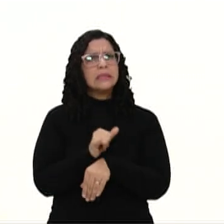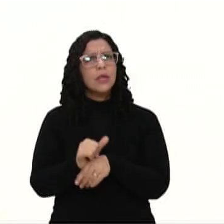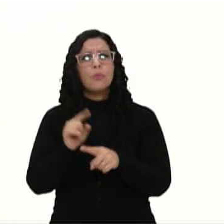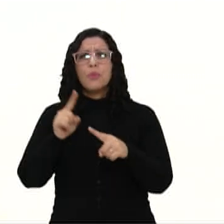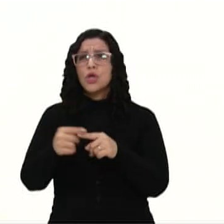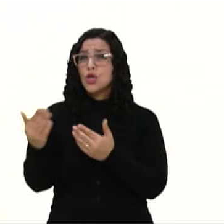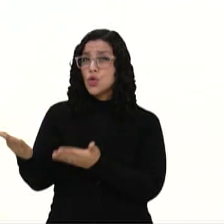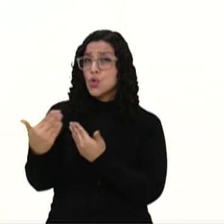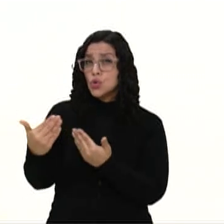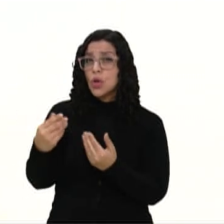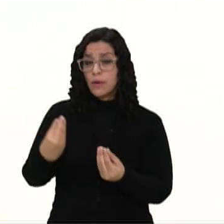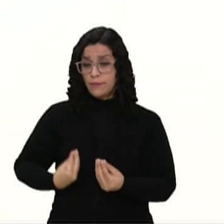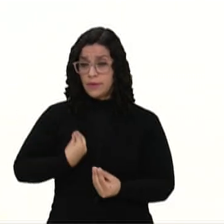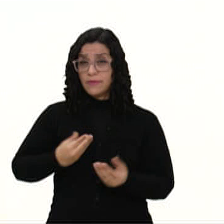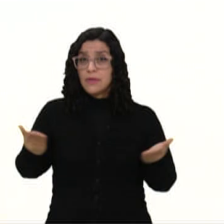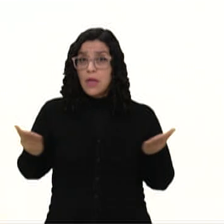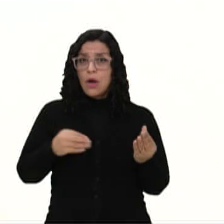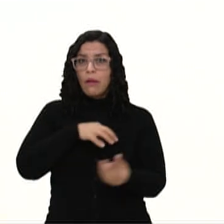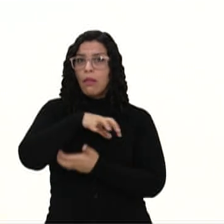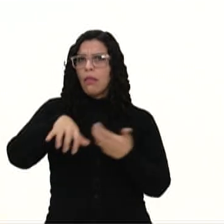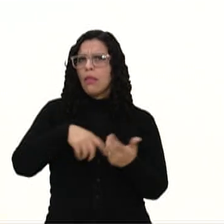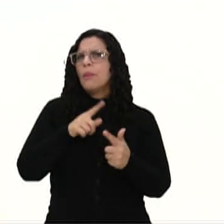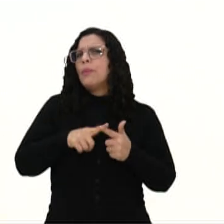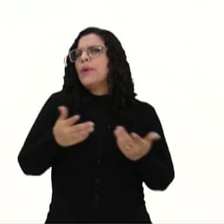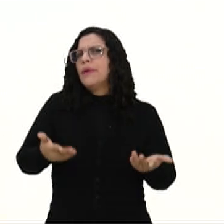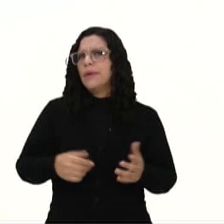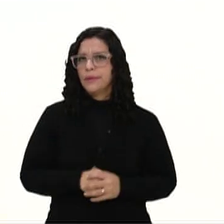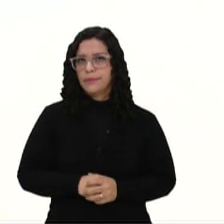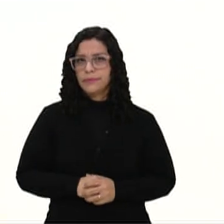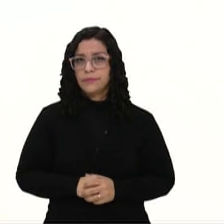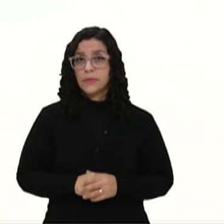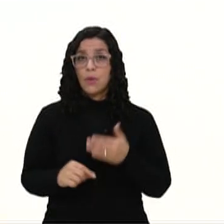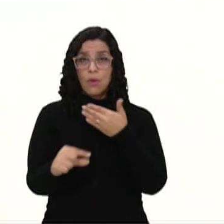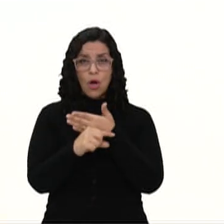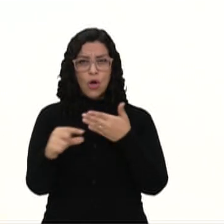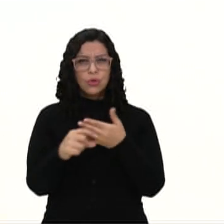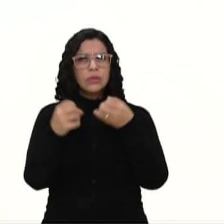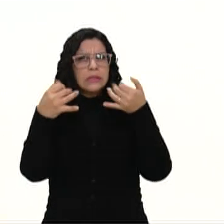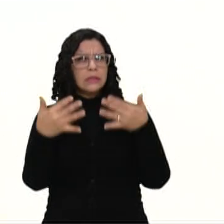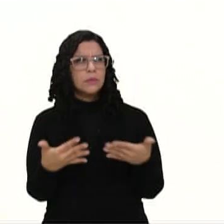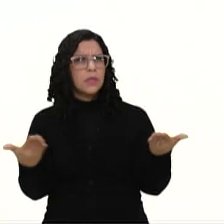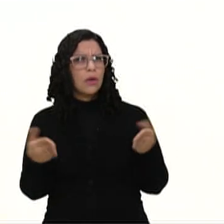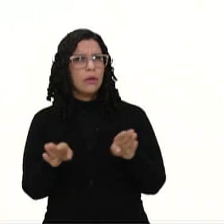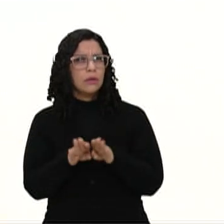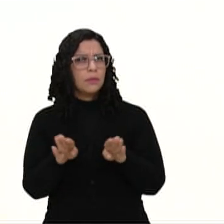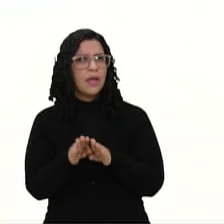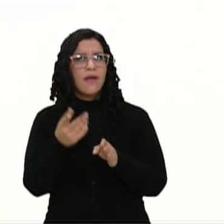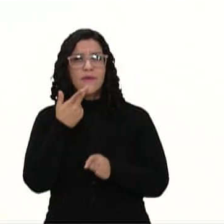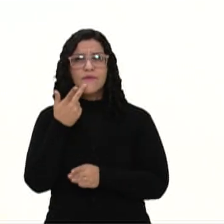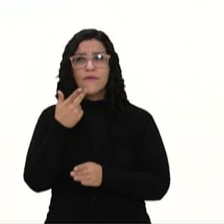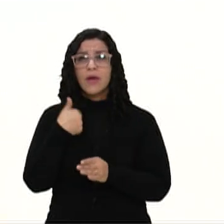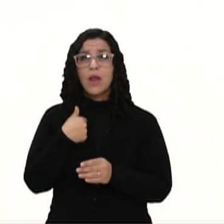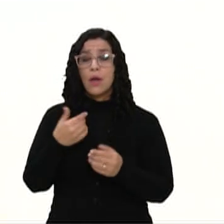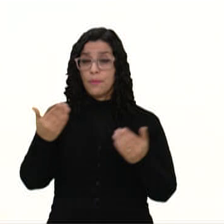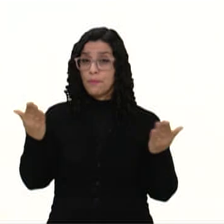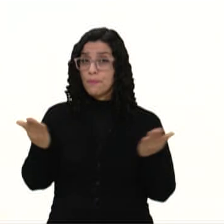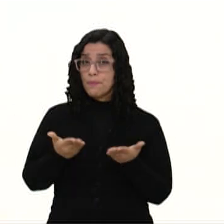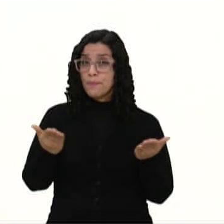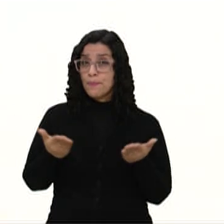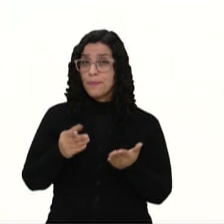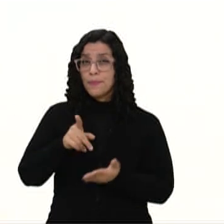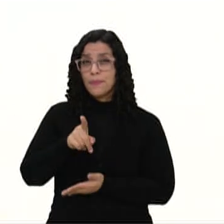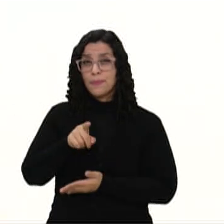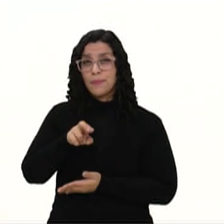têm um presente tumultuoso. Certo, de acordo com a autora, ela utiliza essa expressão, um presente,